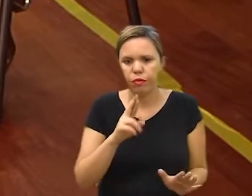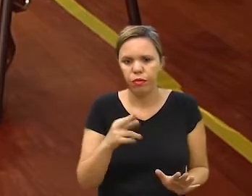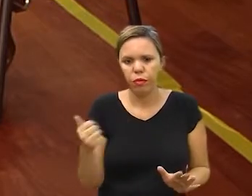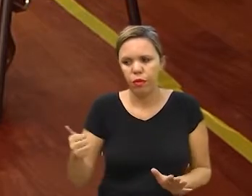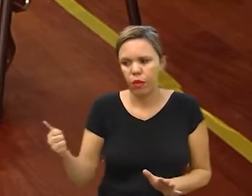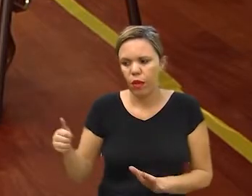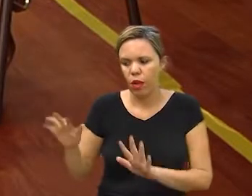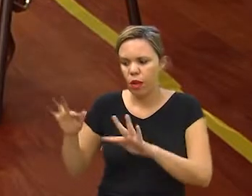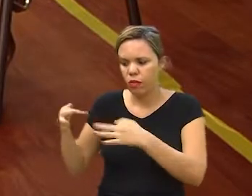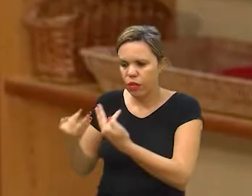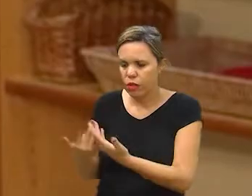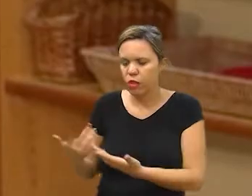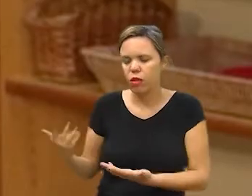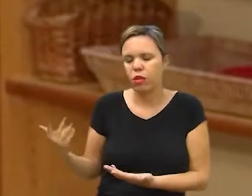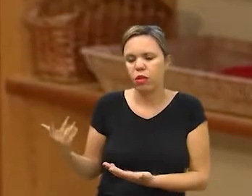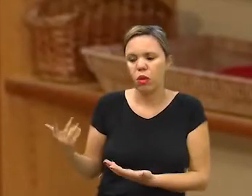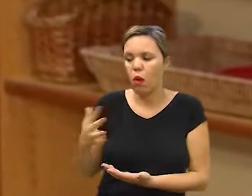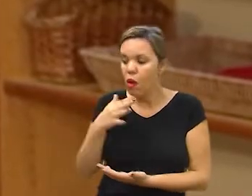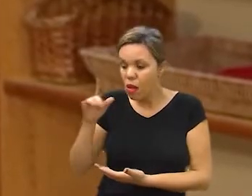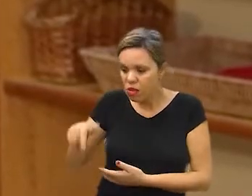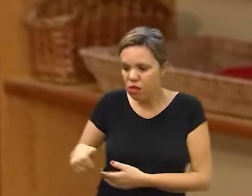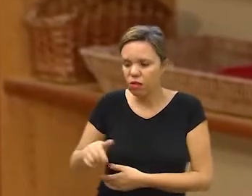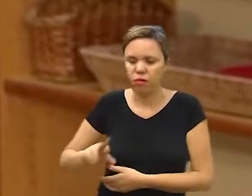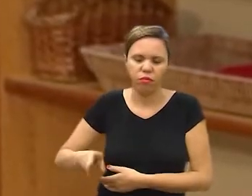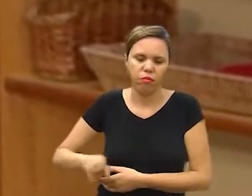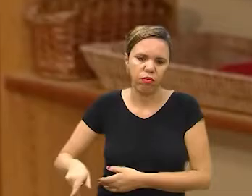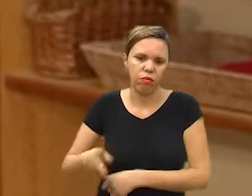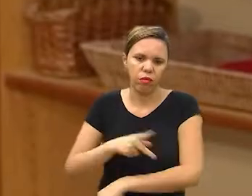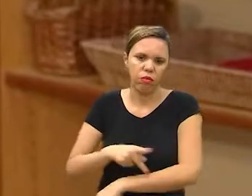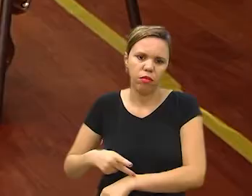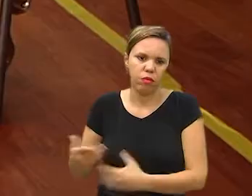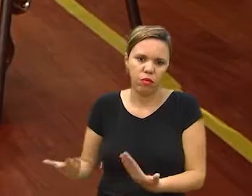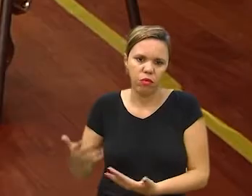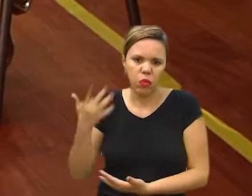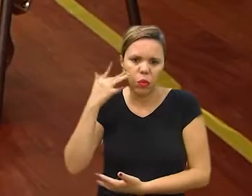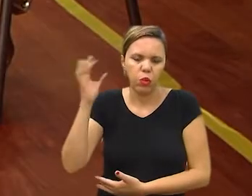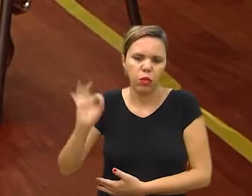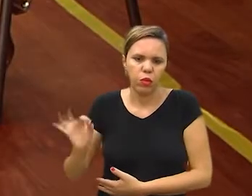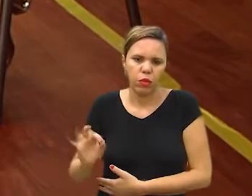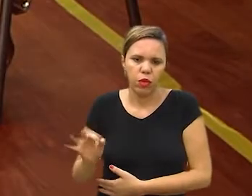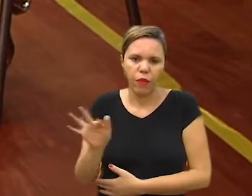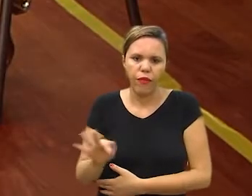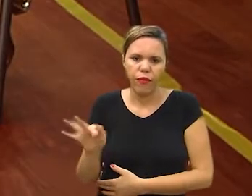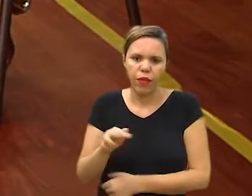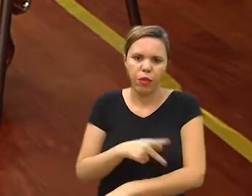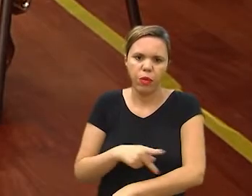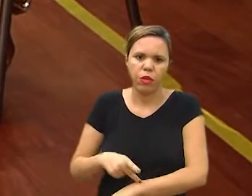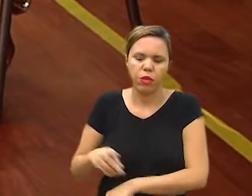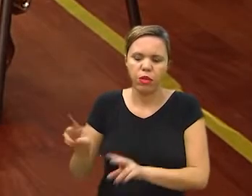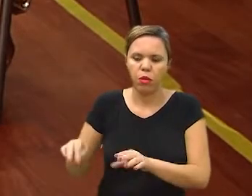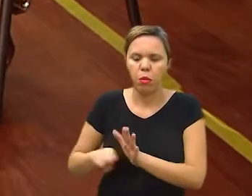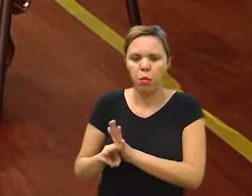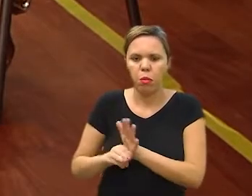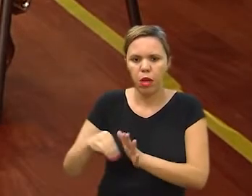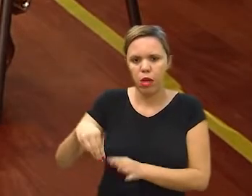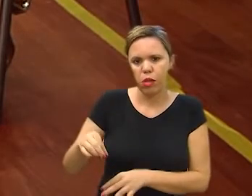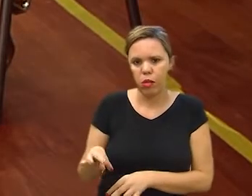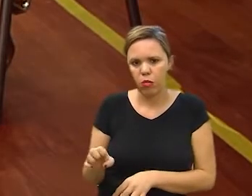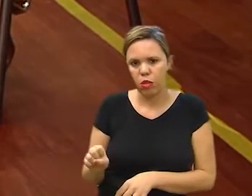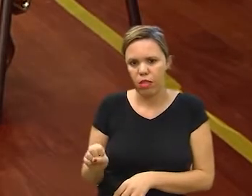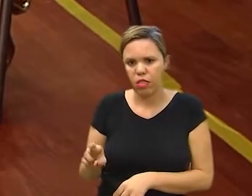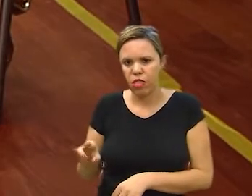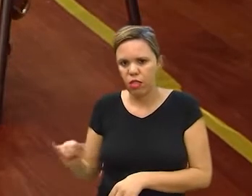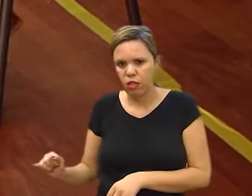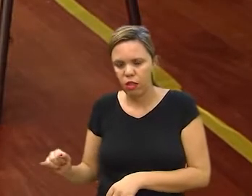lugar, assim, os pais conhecem isso? Não, porque nem as pedagogas hoje, não se fala nas faculdades de pedagogia a respeito do método Montessori no Brasil